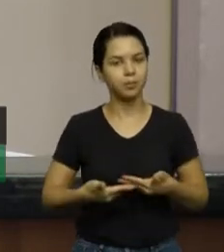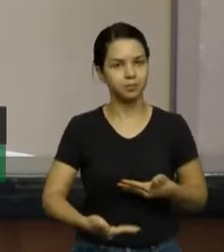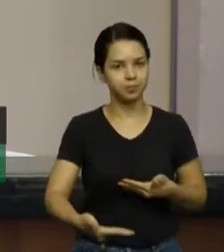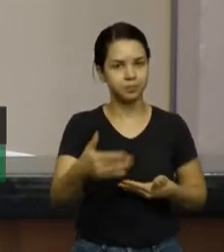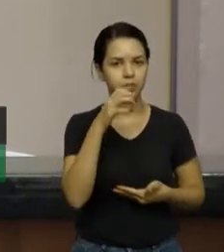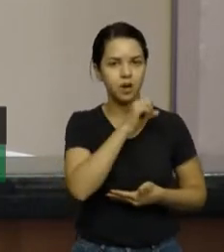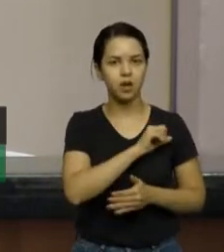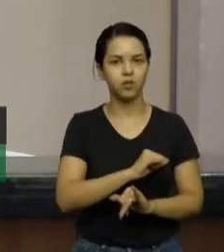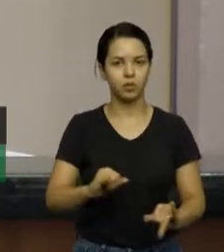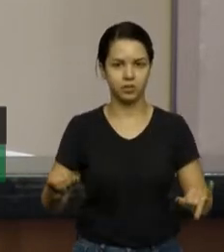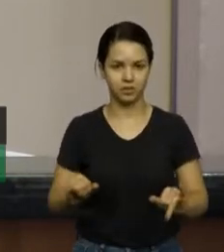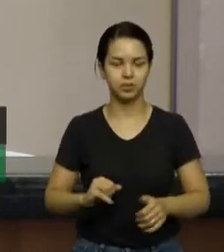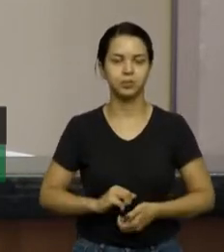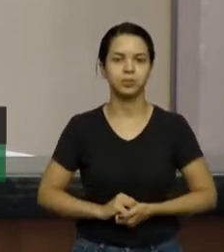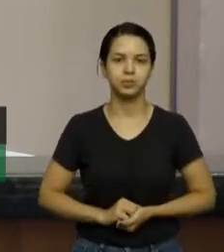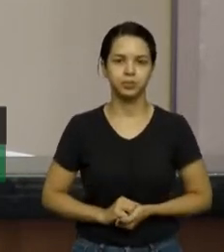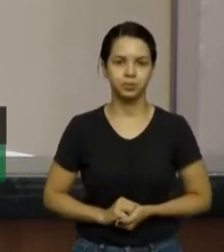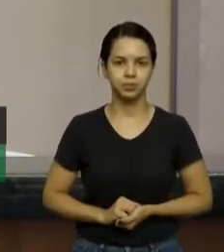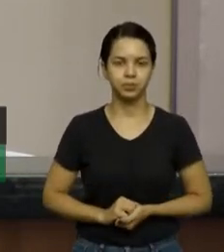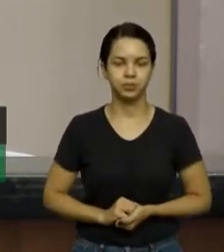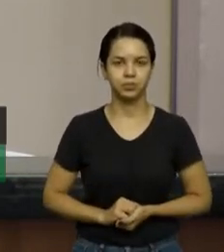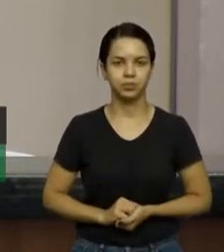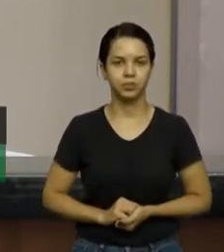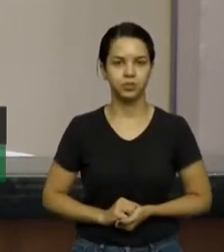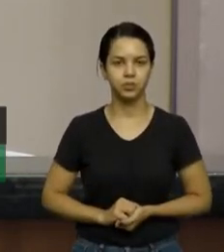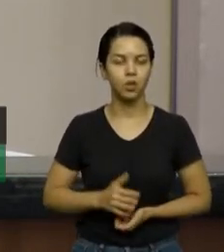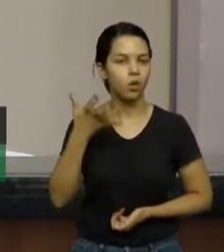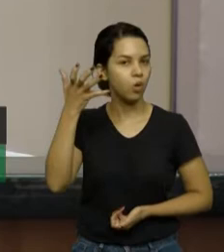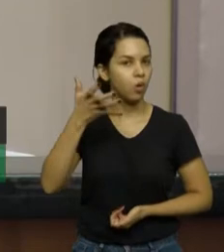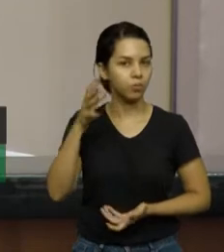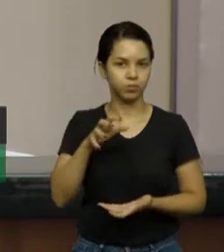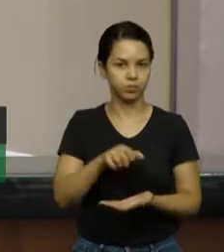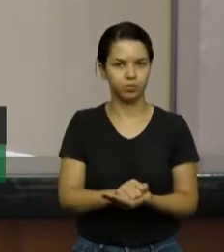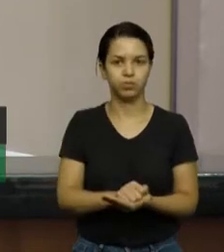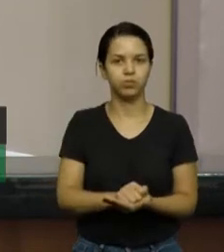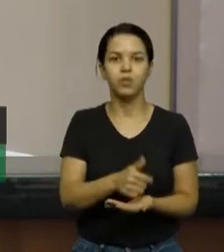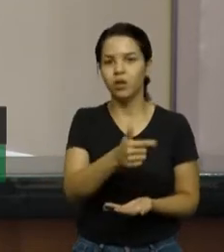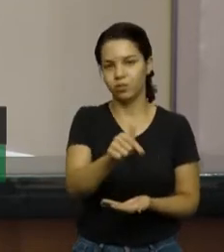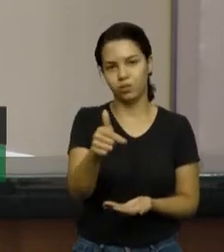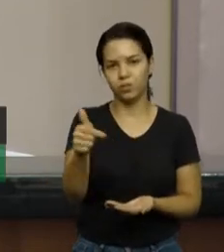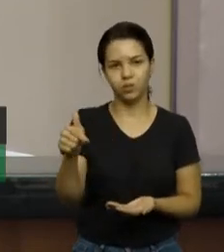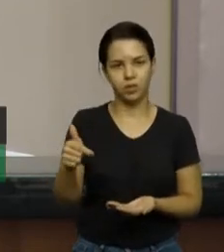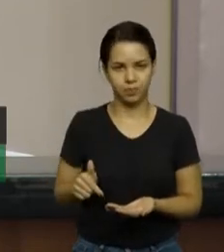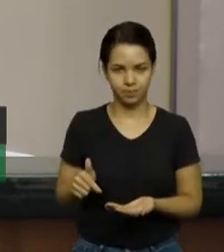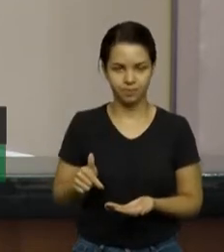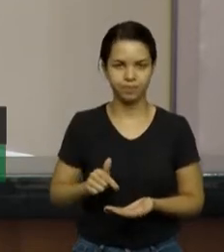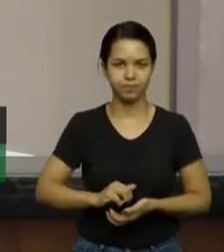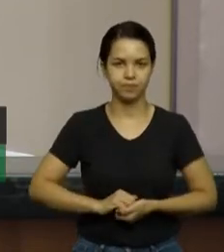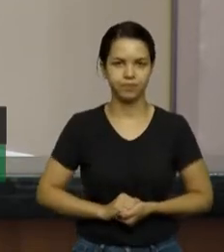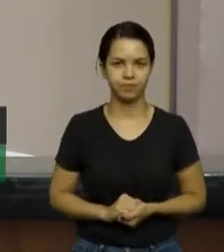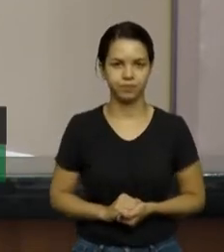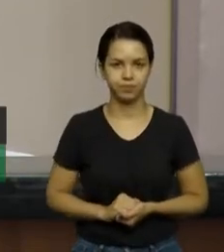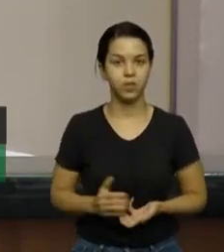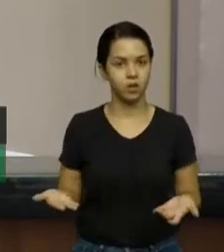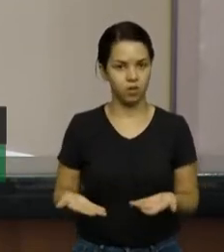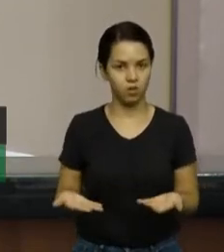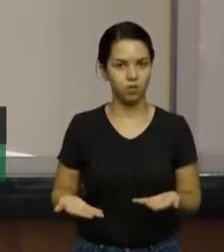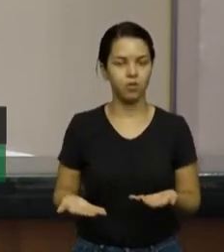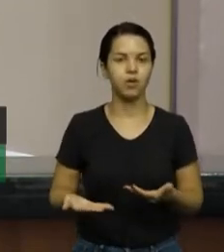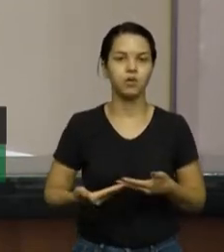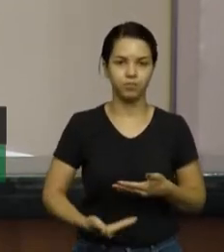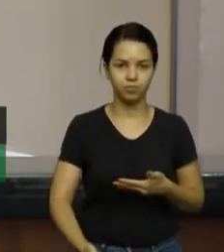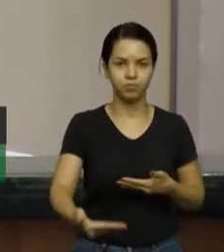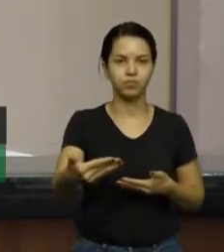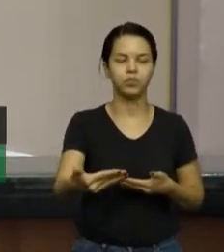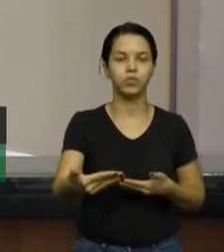breves comunicações, não temos oradores inscritos, passamos